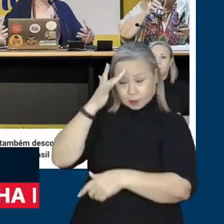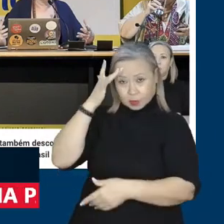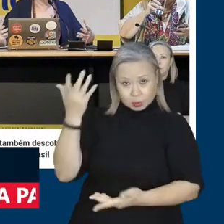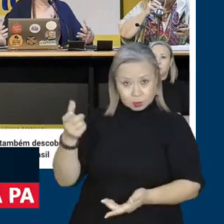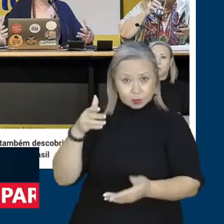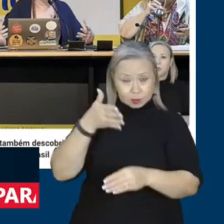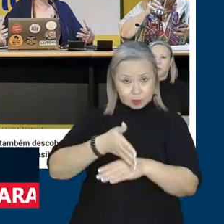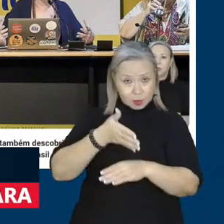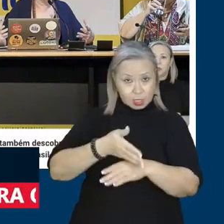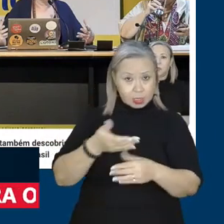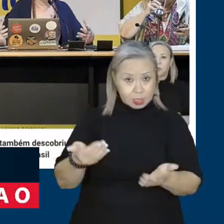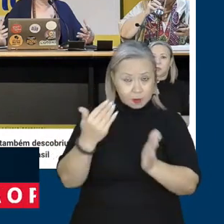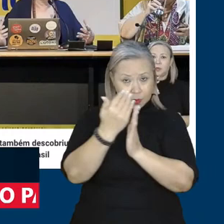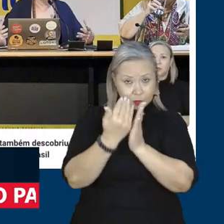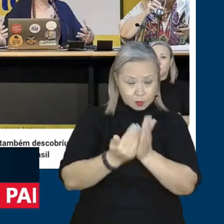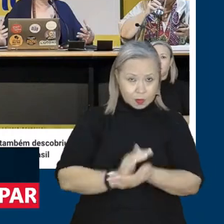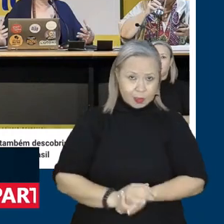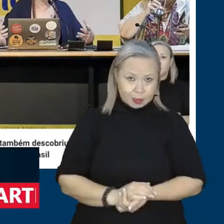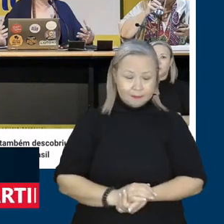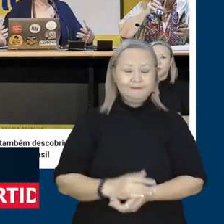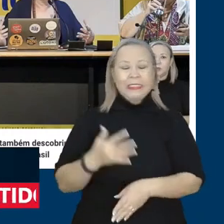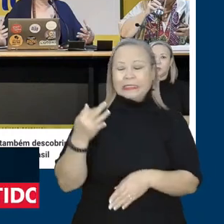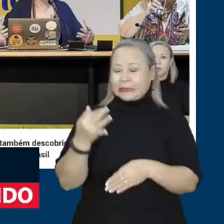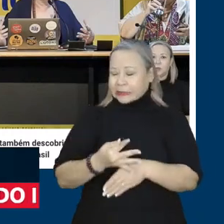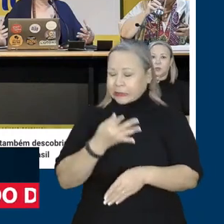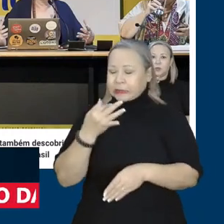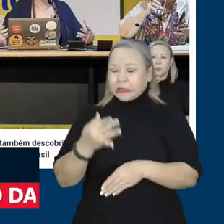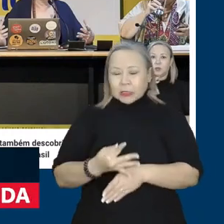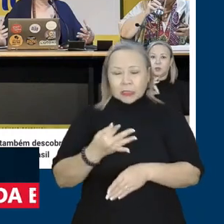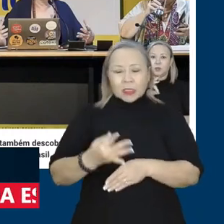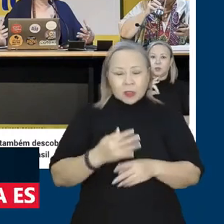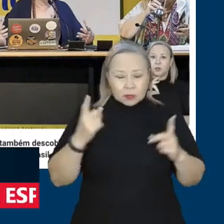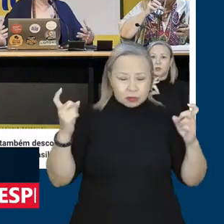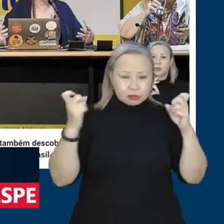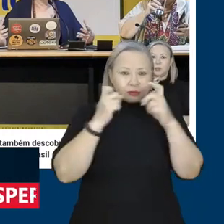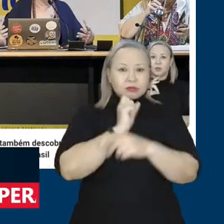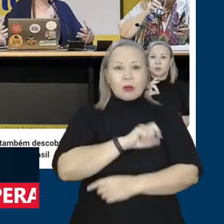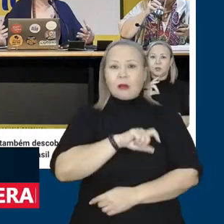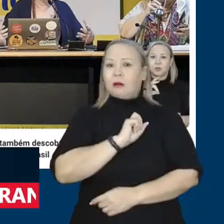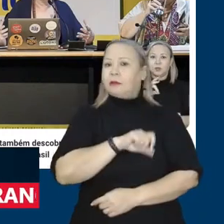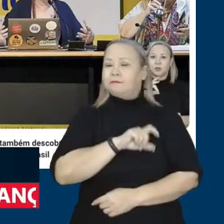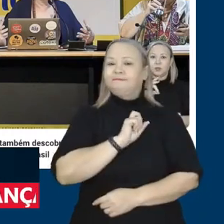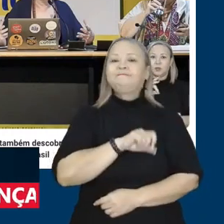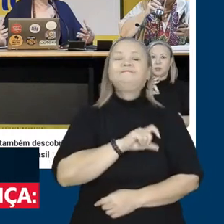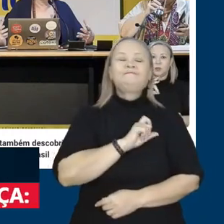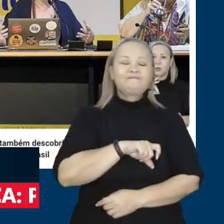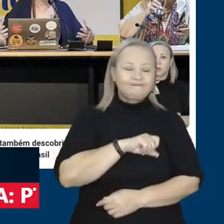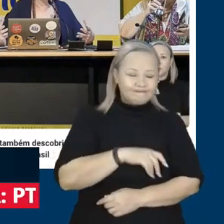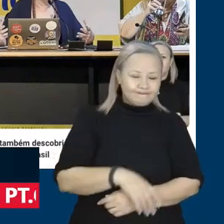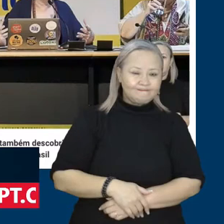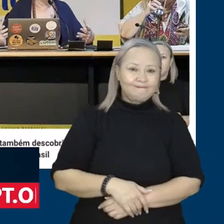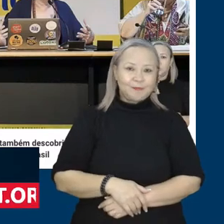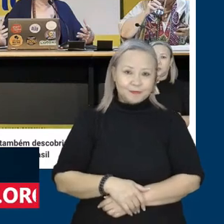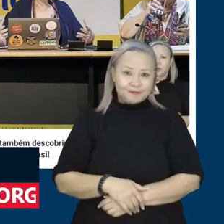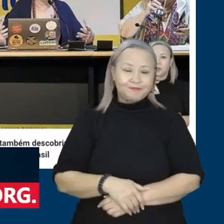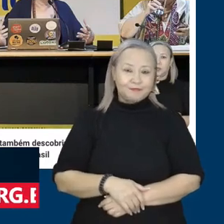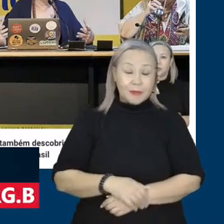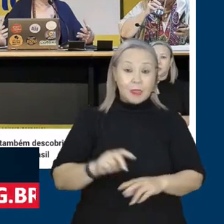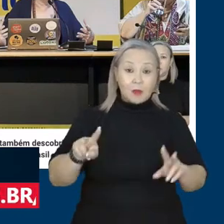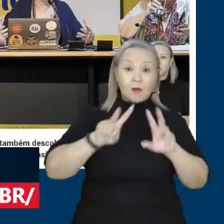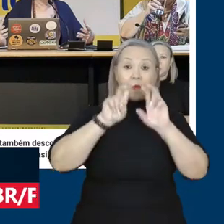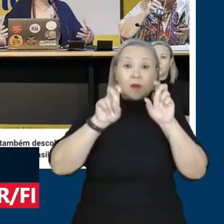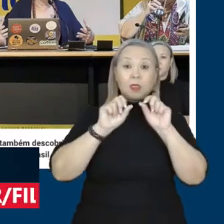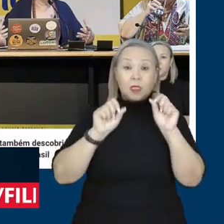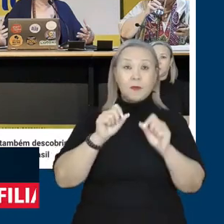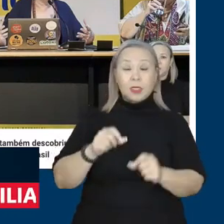cansam né de causar essa situações de maldade como você mesmo falou esse saco de maldade isso foi tema também